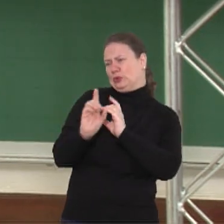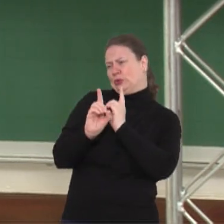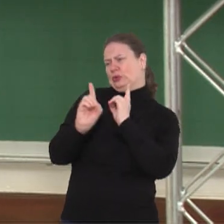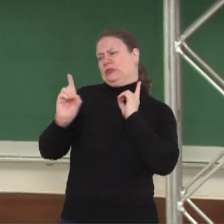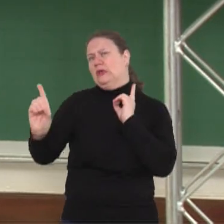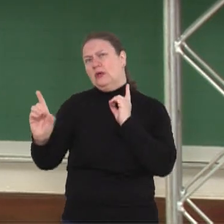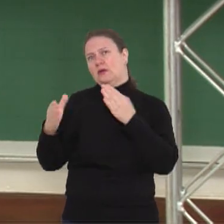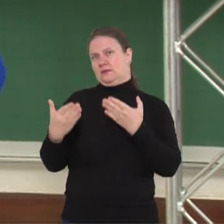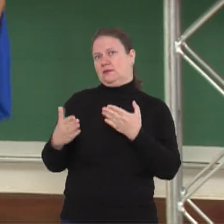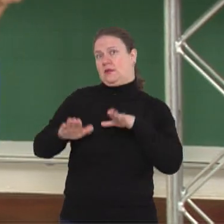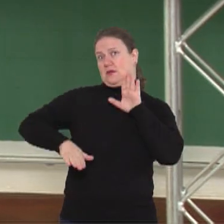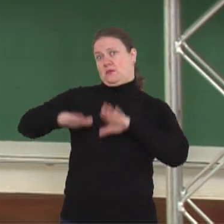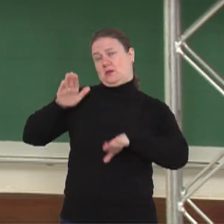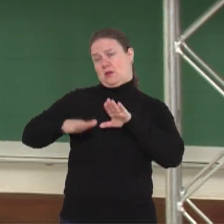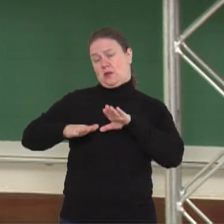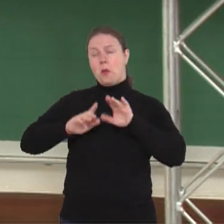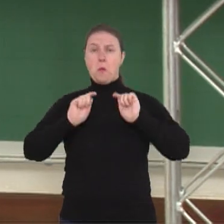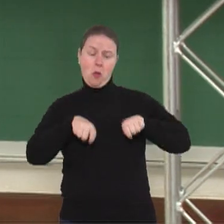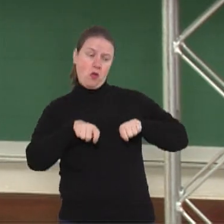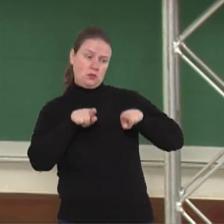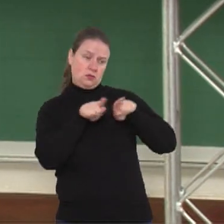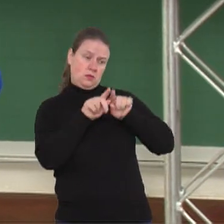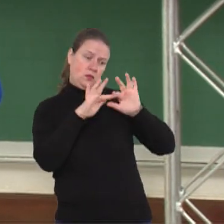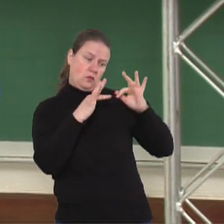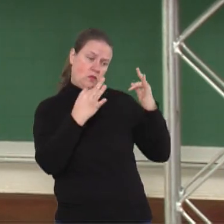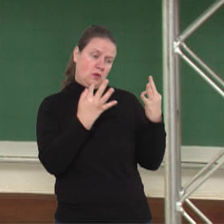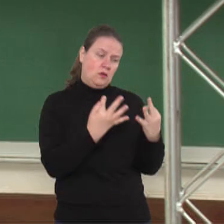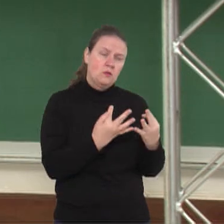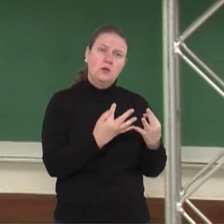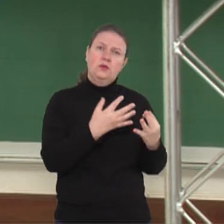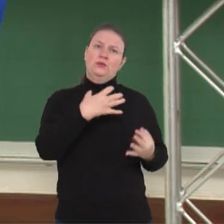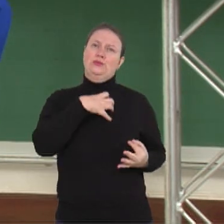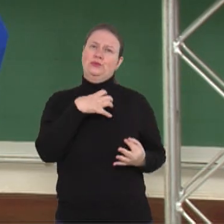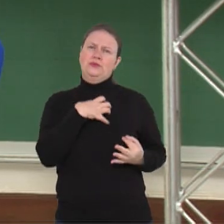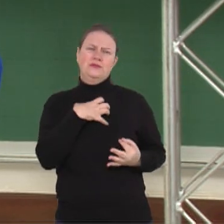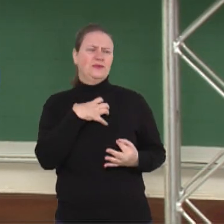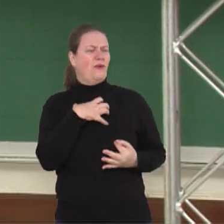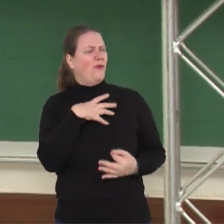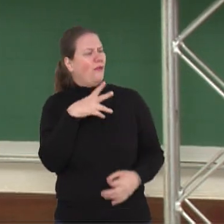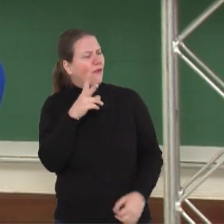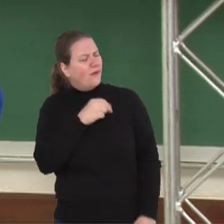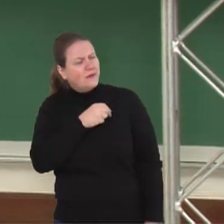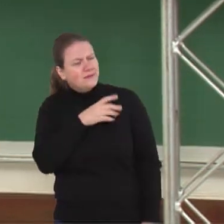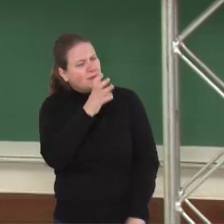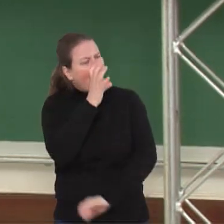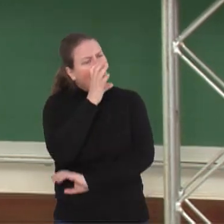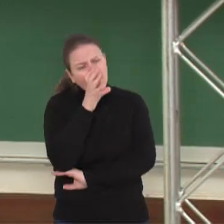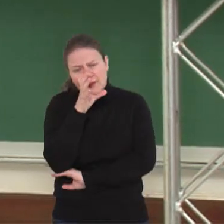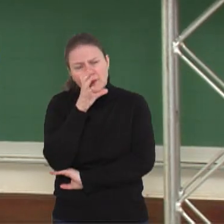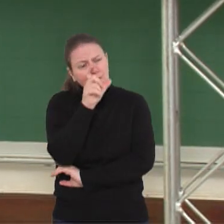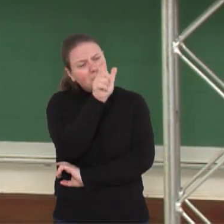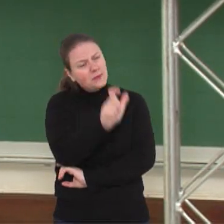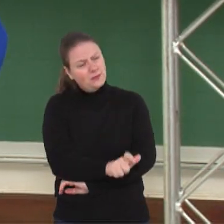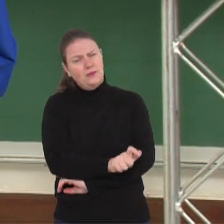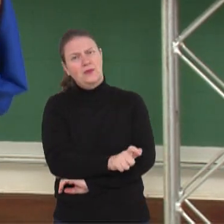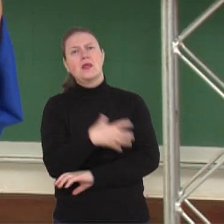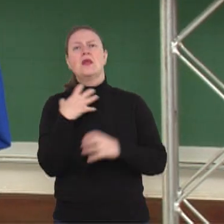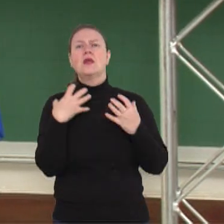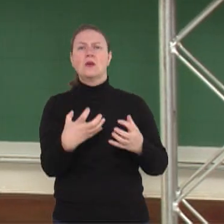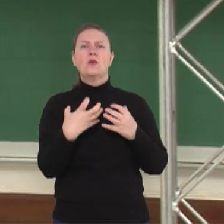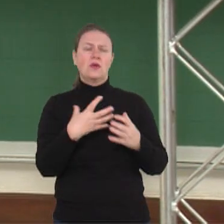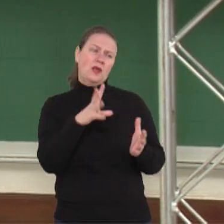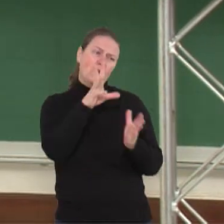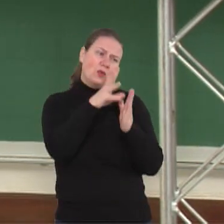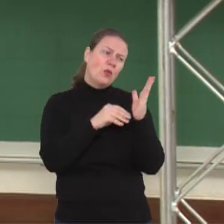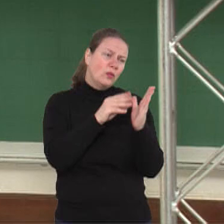Pode ser também pessoas da família que têm um caminho bacana e que você fala, nossa, eu quero ter essa representação